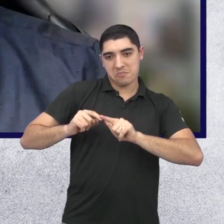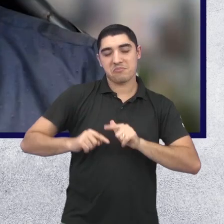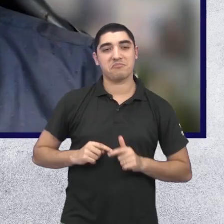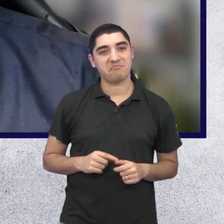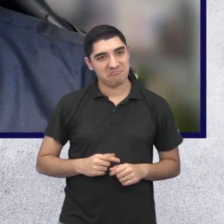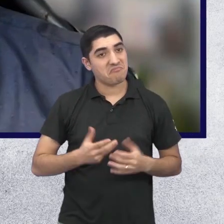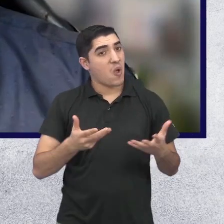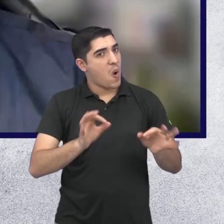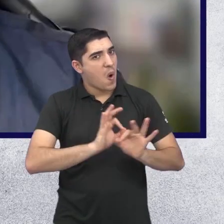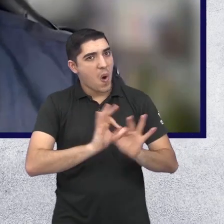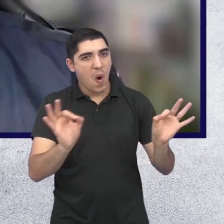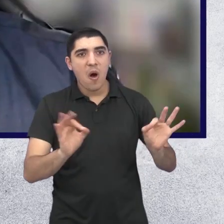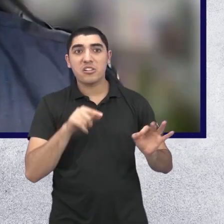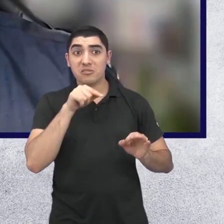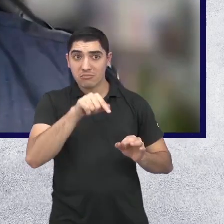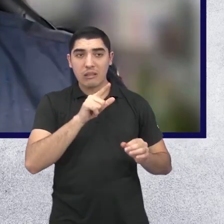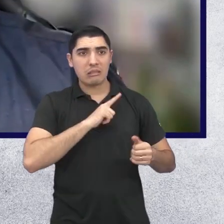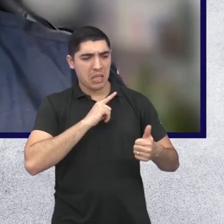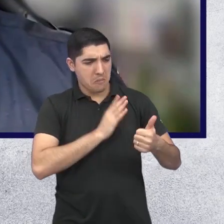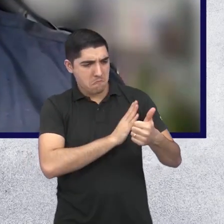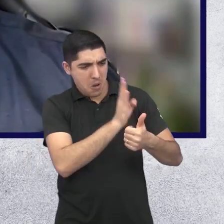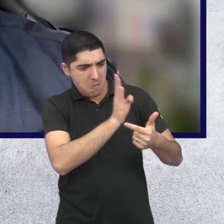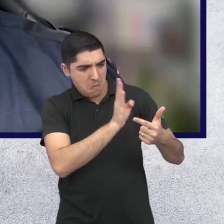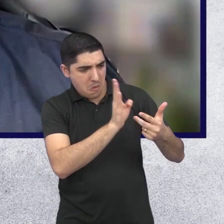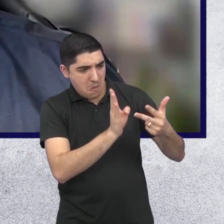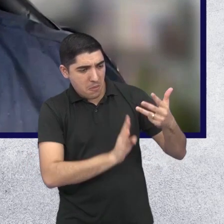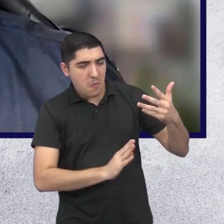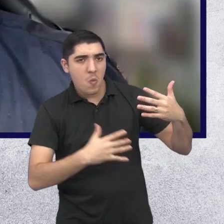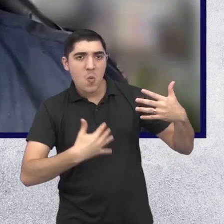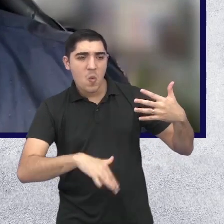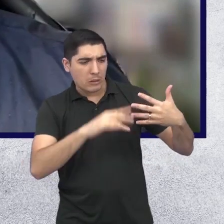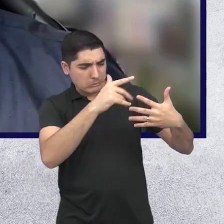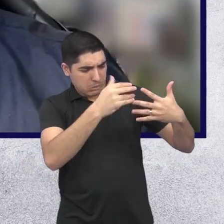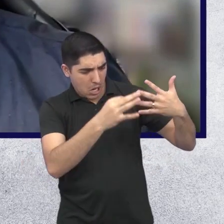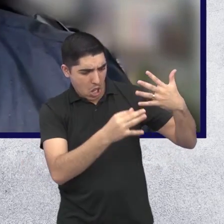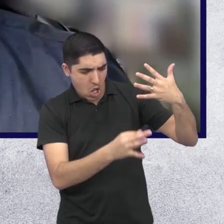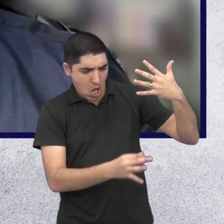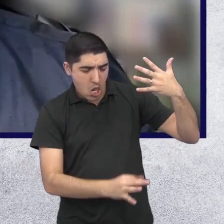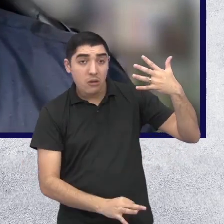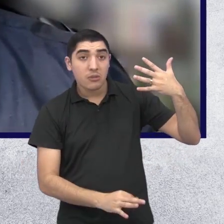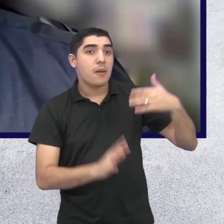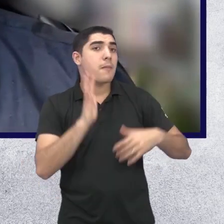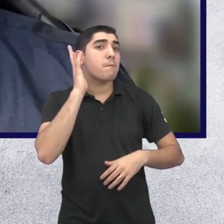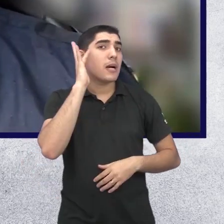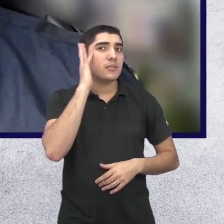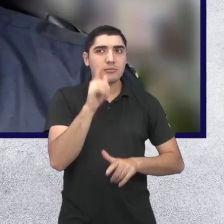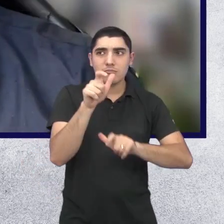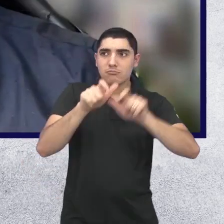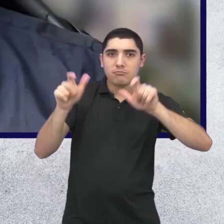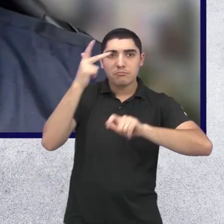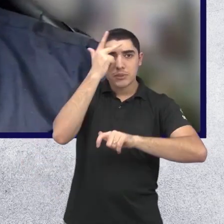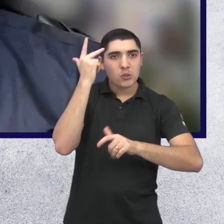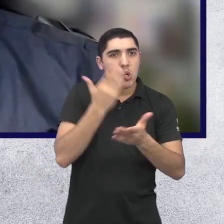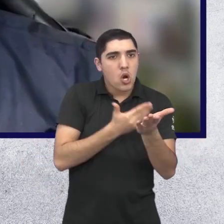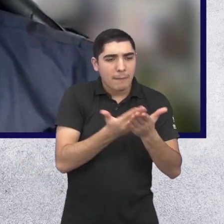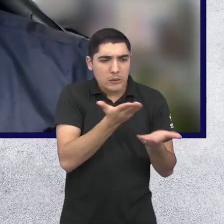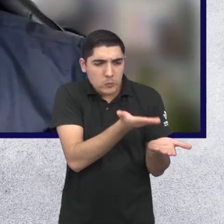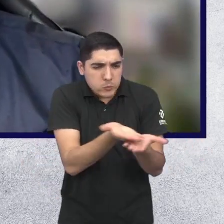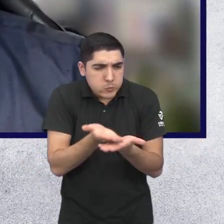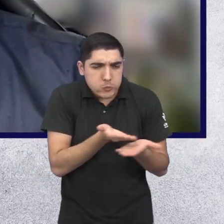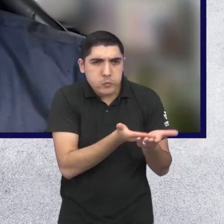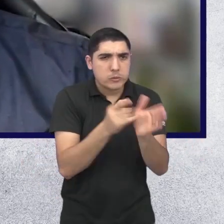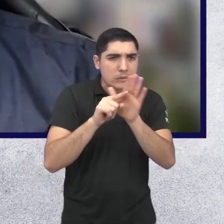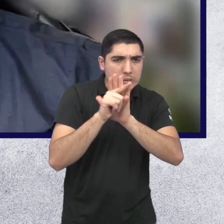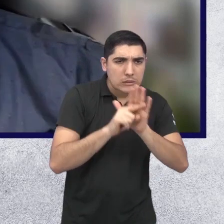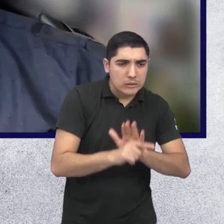produto. Ótimo, professor. É um campo muito amplo mesmo, infinito, né? Porque imagino tanto de gente, né, para você estudar, né,